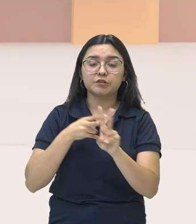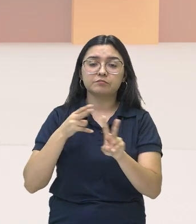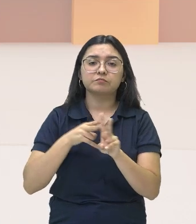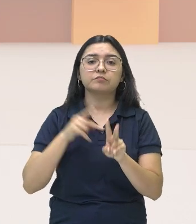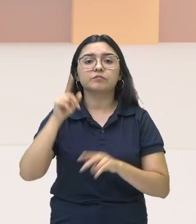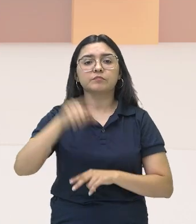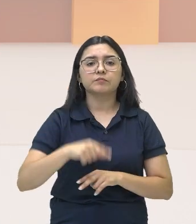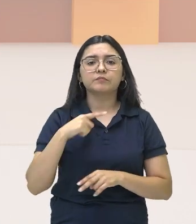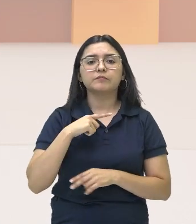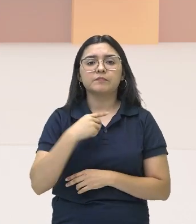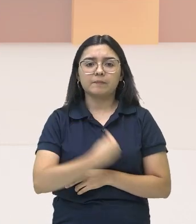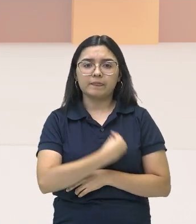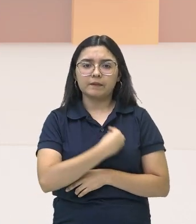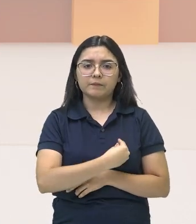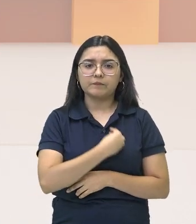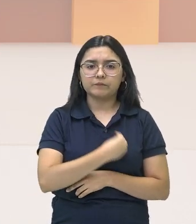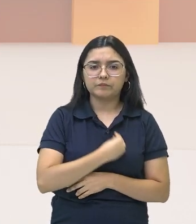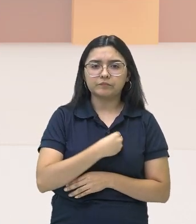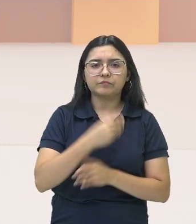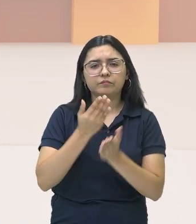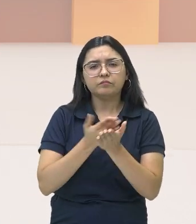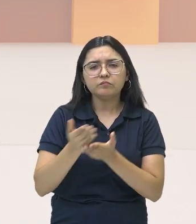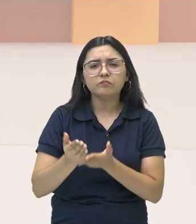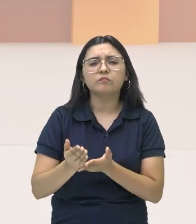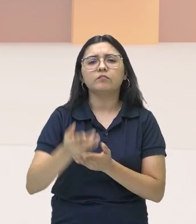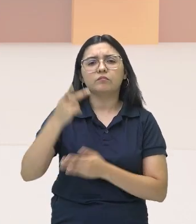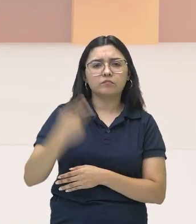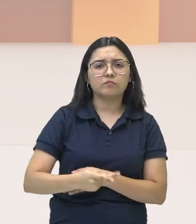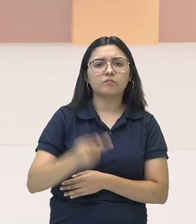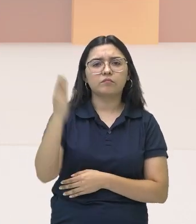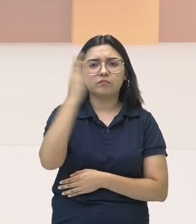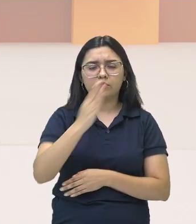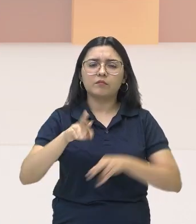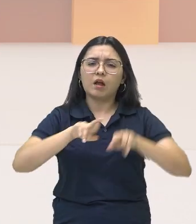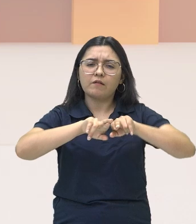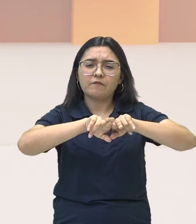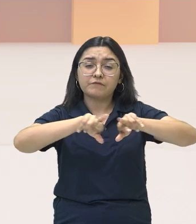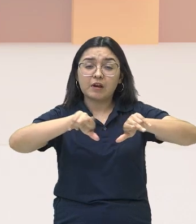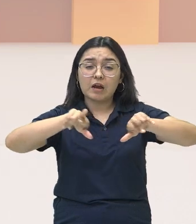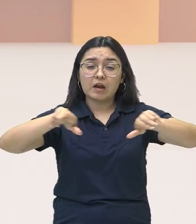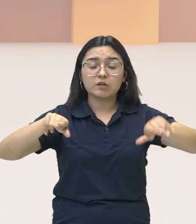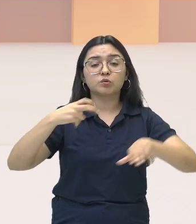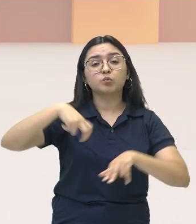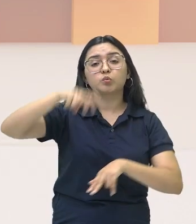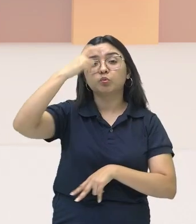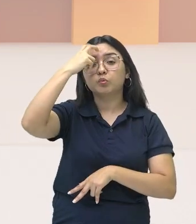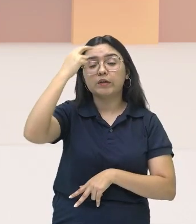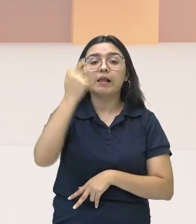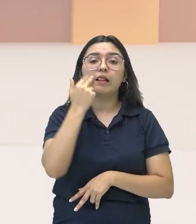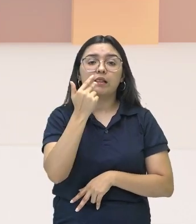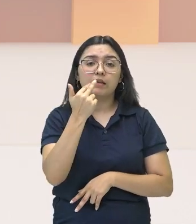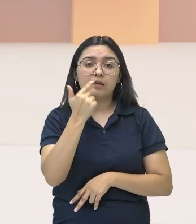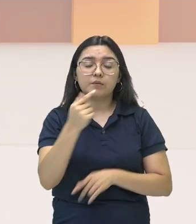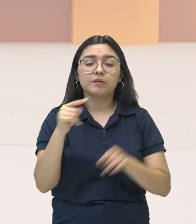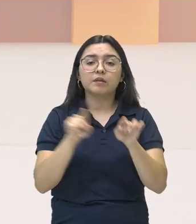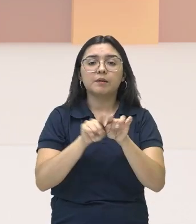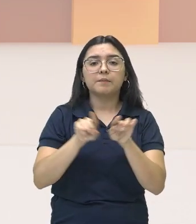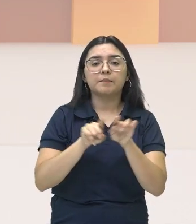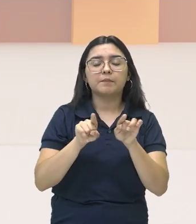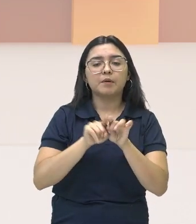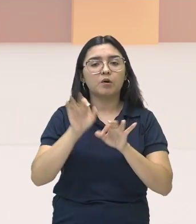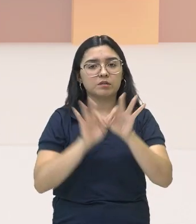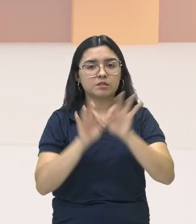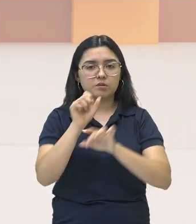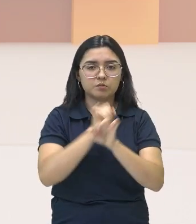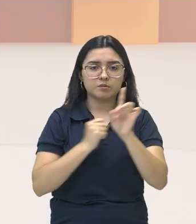Os habitantes originais do Brasil, com uma diversidade de culturas, línguas, formas de organização